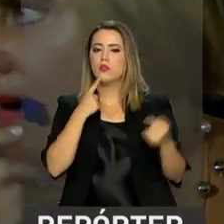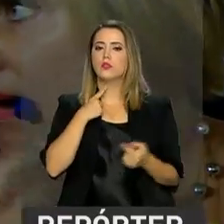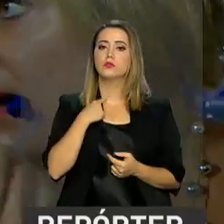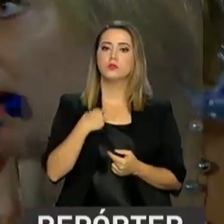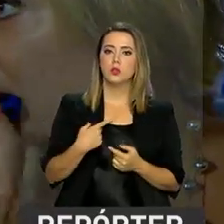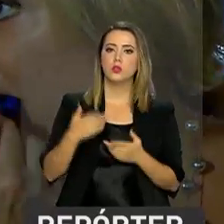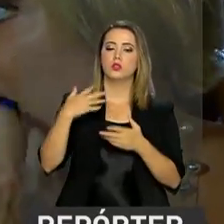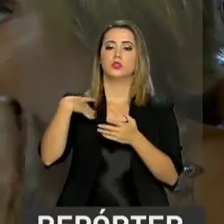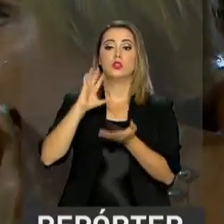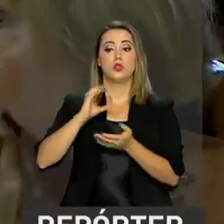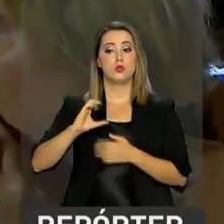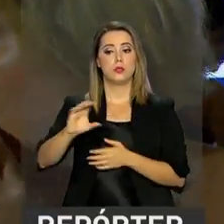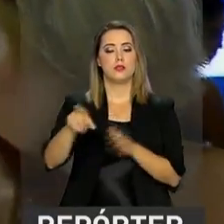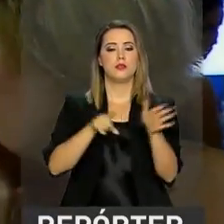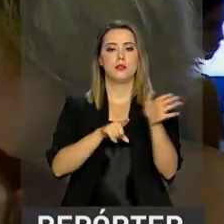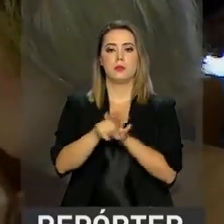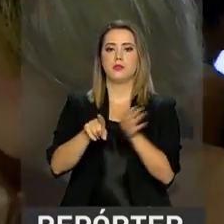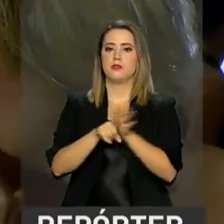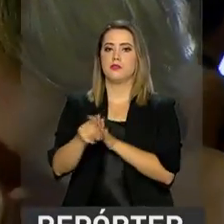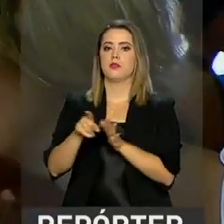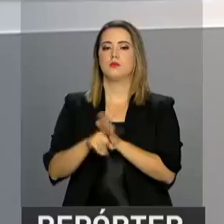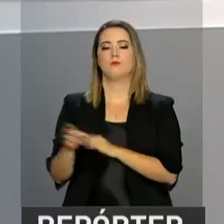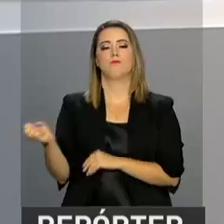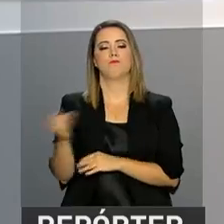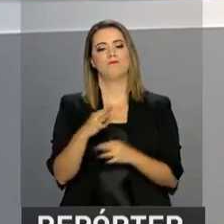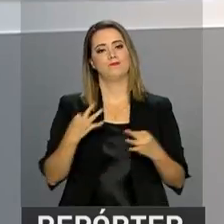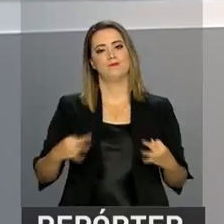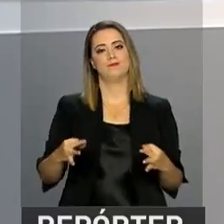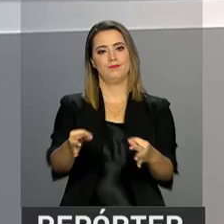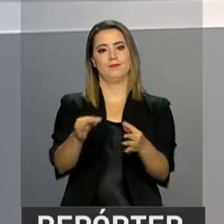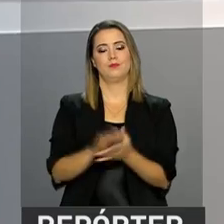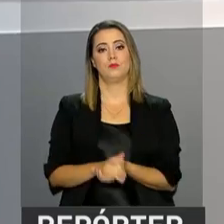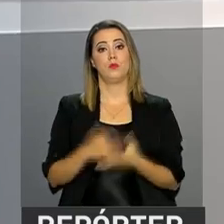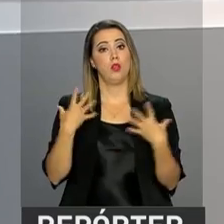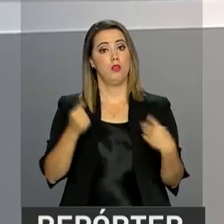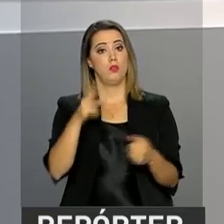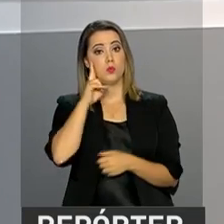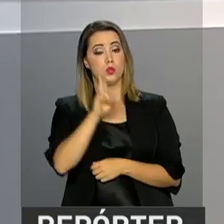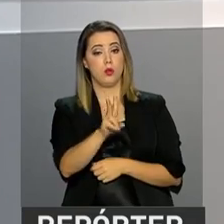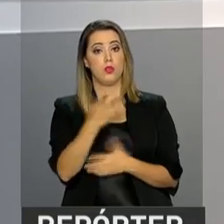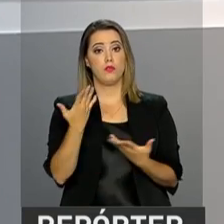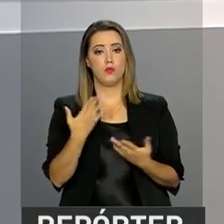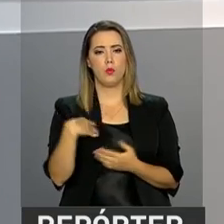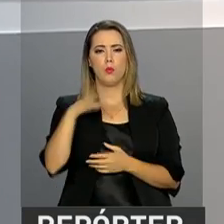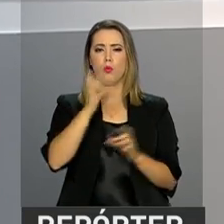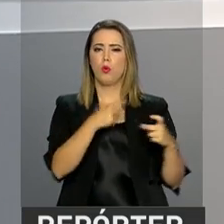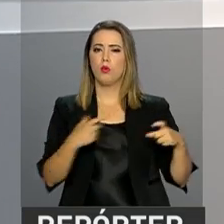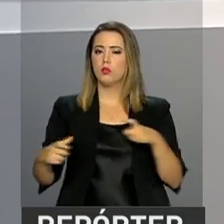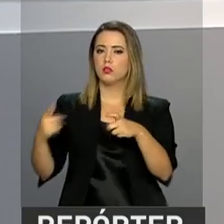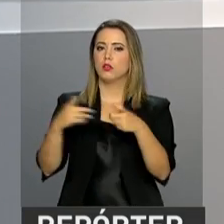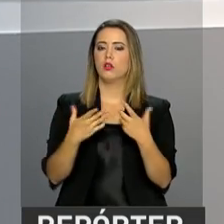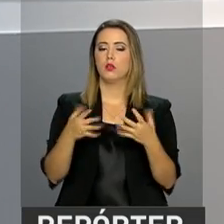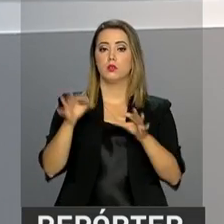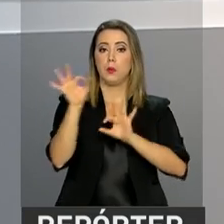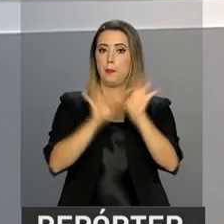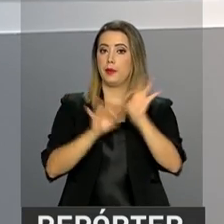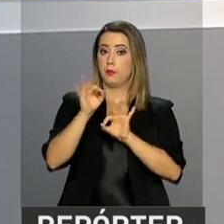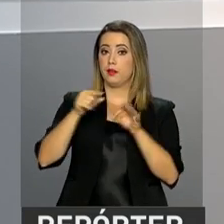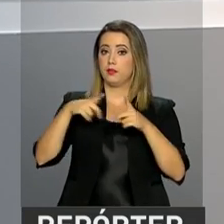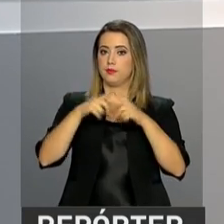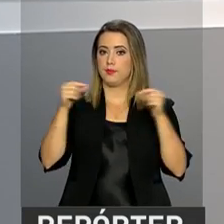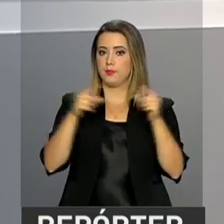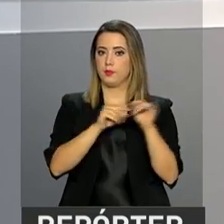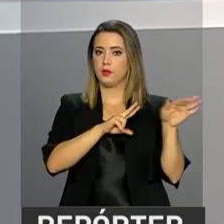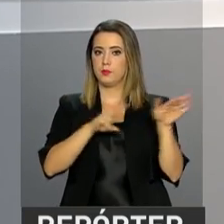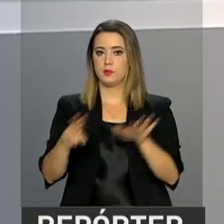vocação para a ciência, para a pesquisa, para a inovação. E nós vamos agora conhecer um pouco mais do espaço montado aqui em Brasília